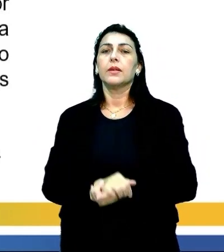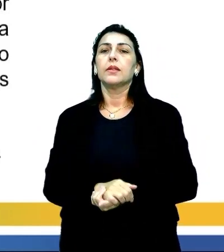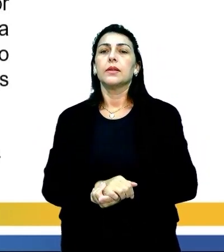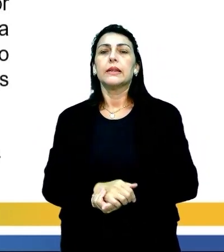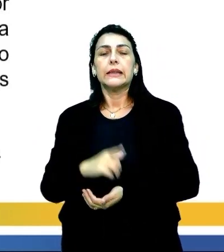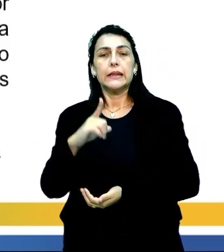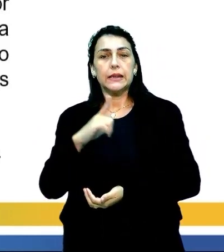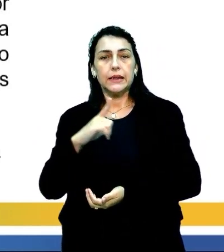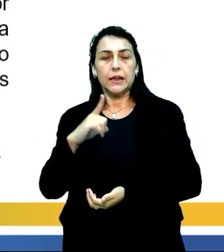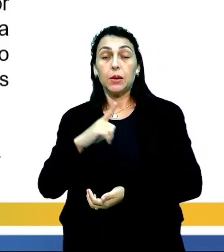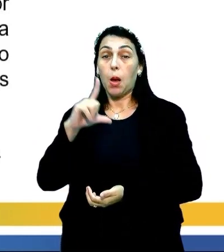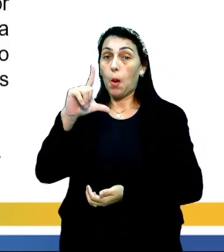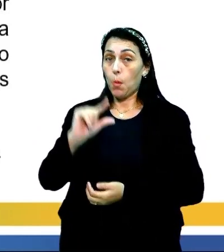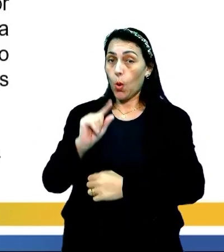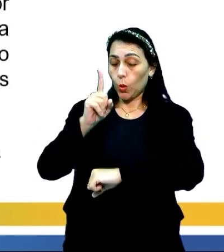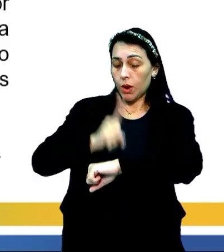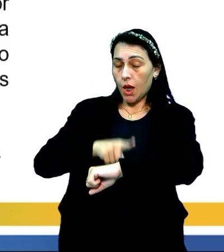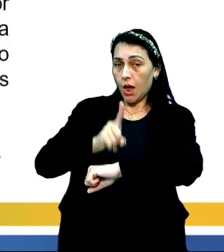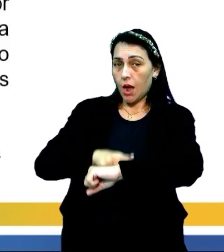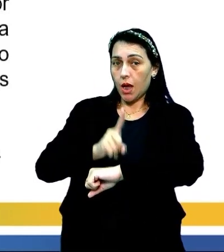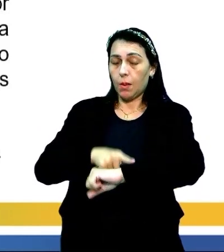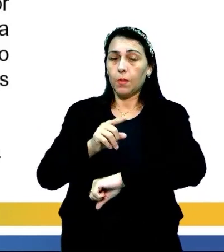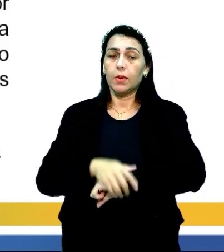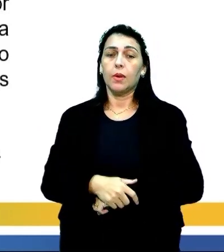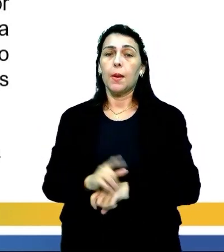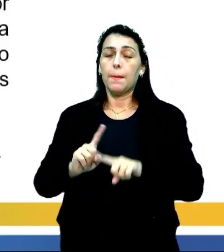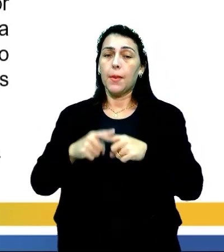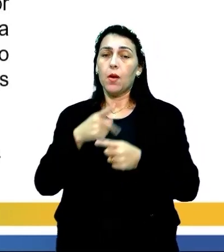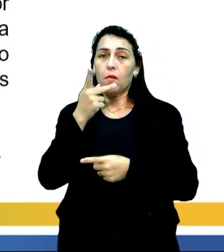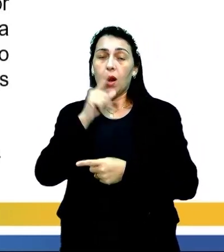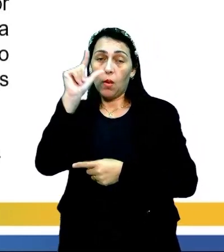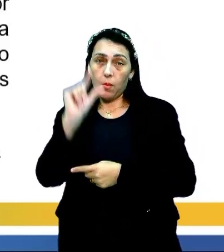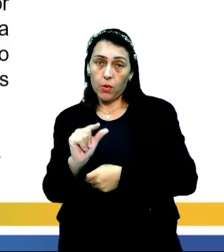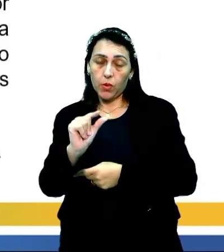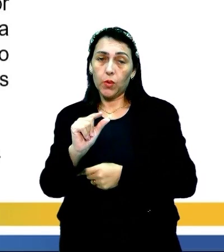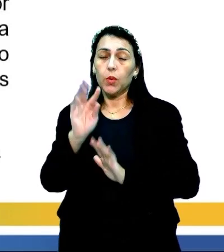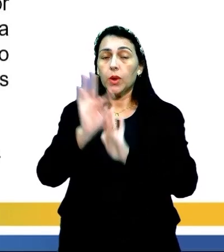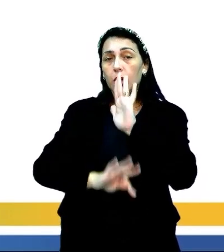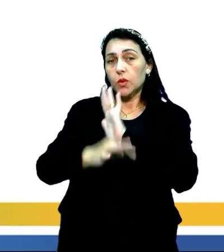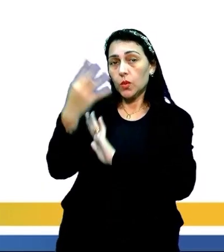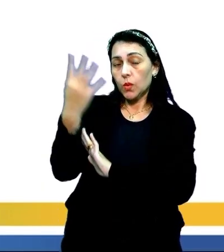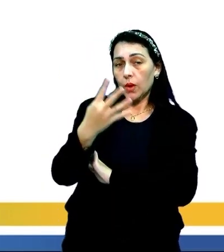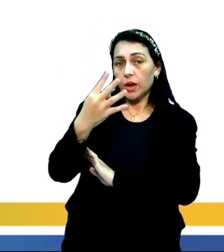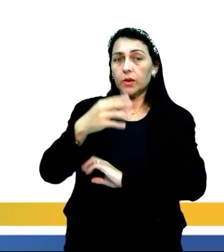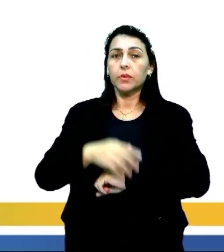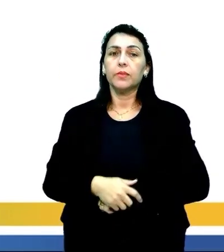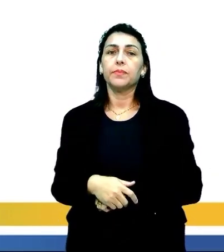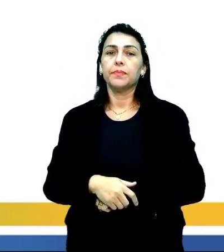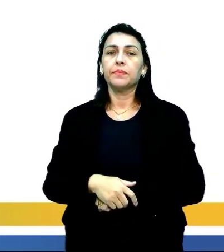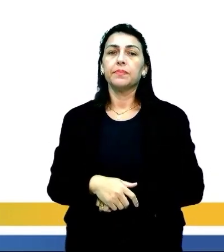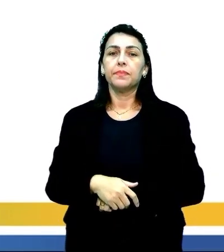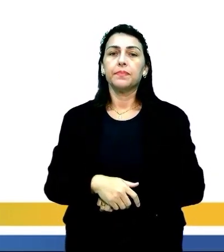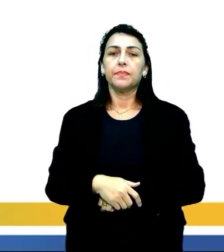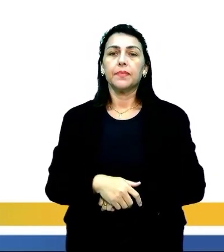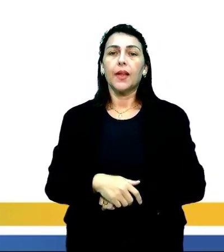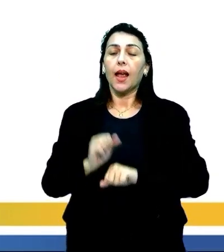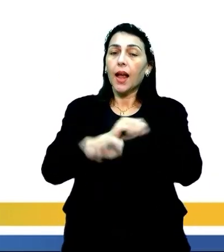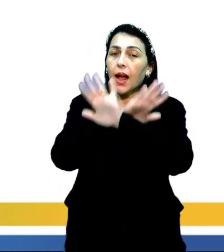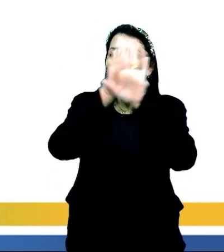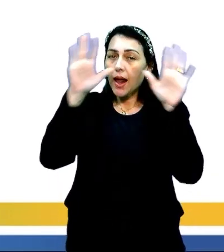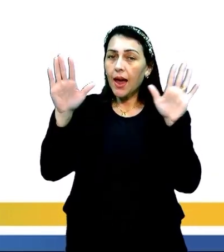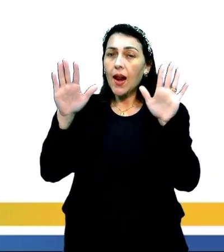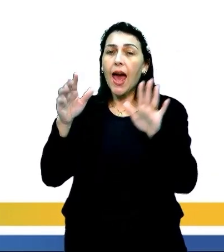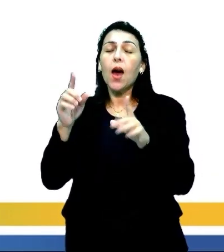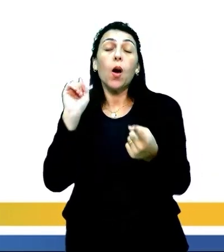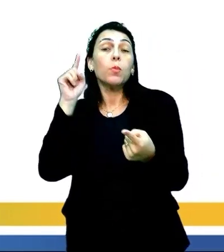E aí nós temos agora pouco tempo, mas eu vou falar um pouquinho sobre o texto 4. Bom, ele deixa